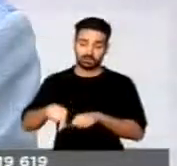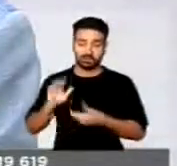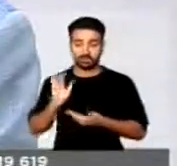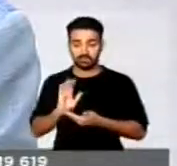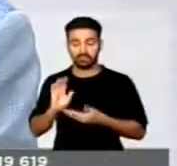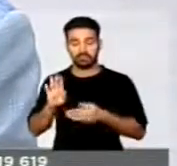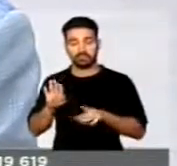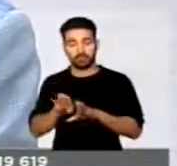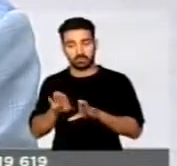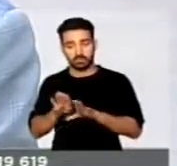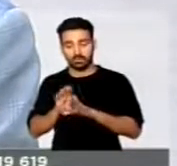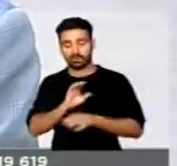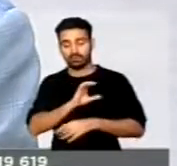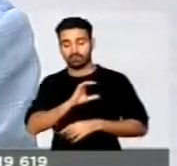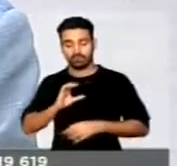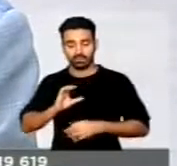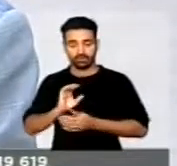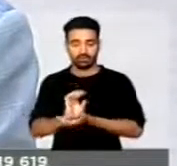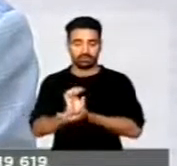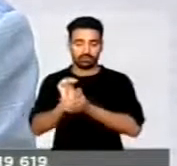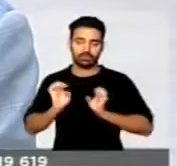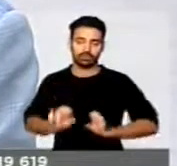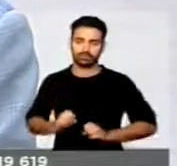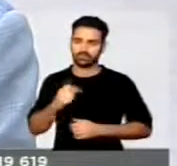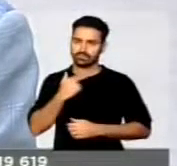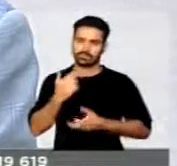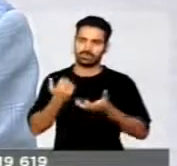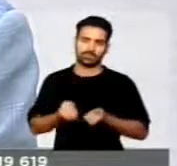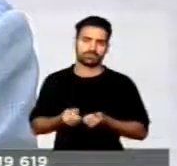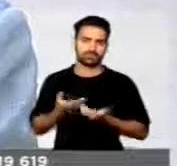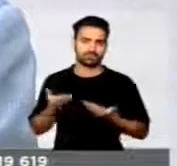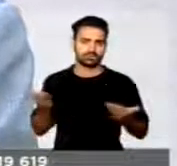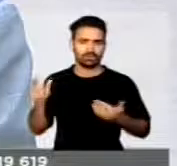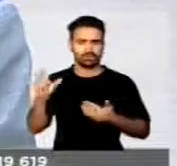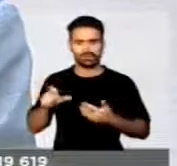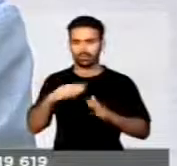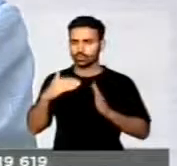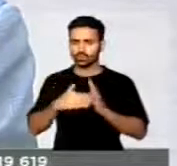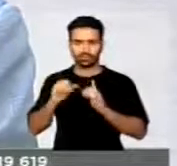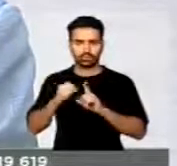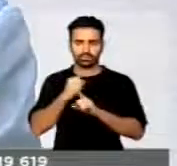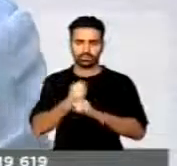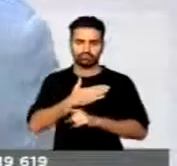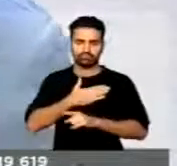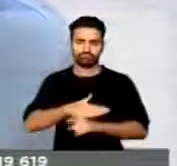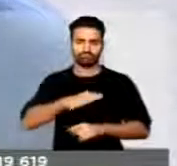Constituição da Casa não se preste ao escárnio público e à repulsa da sociedade brasileira.